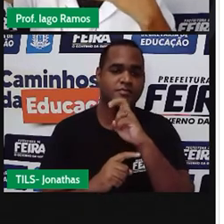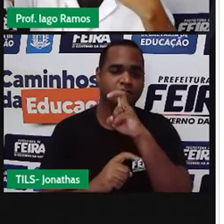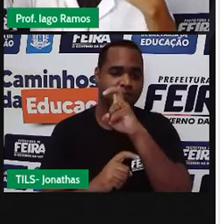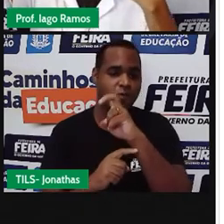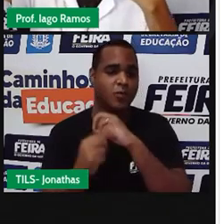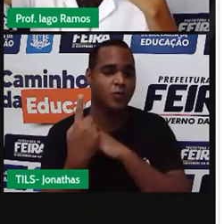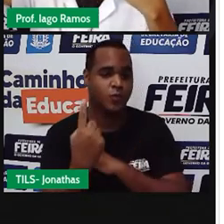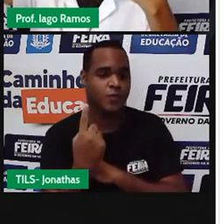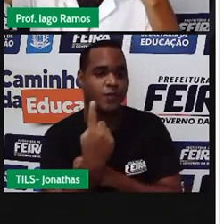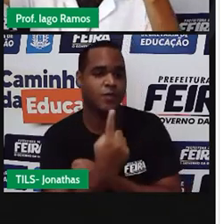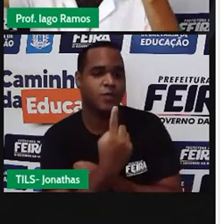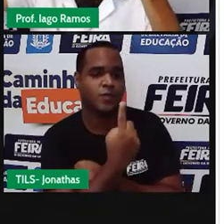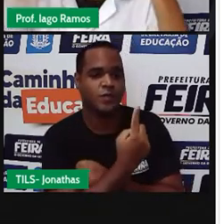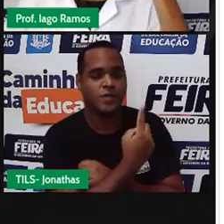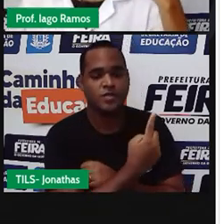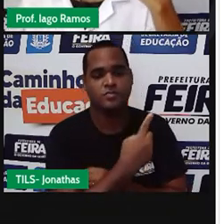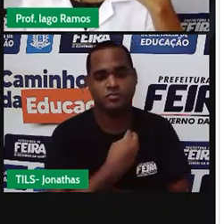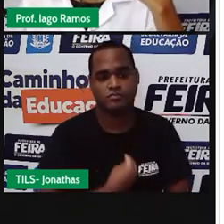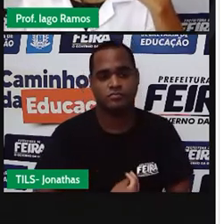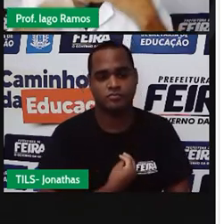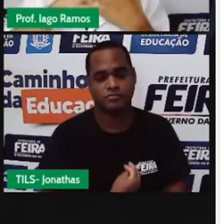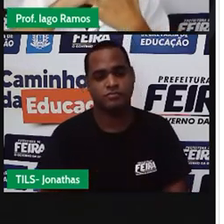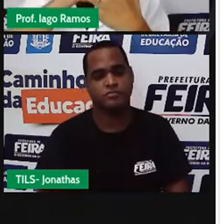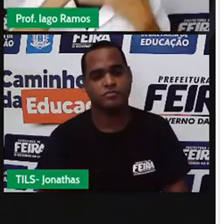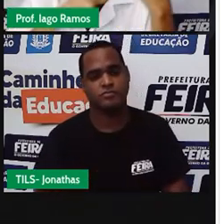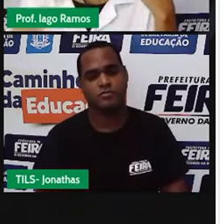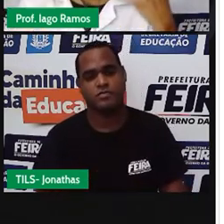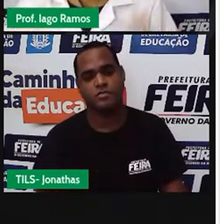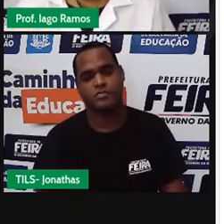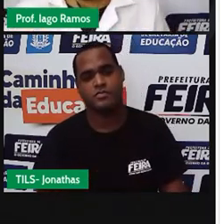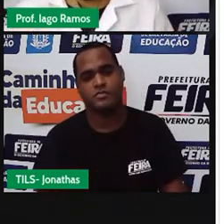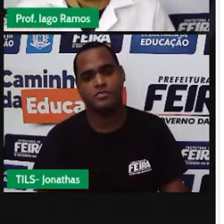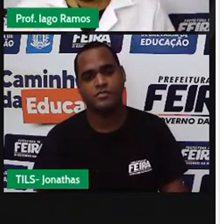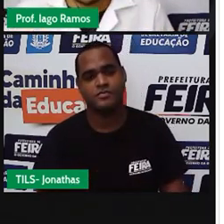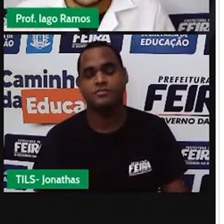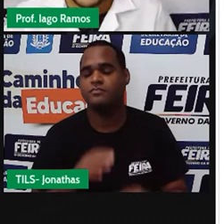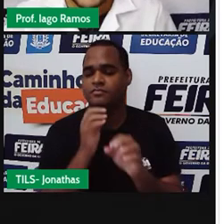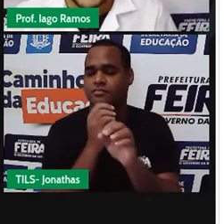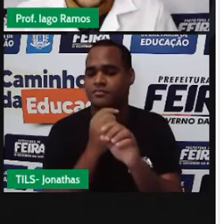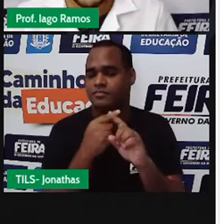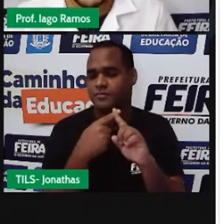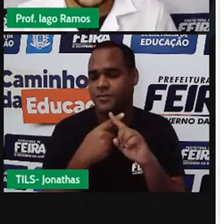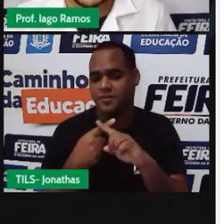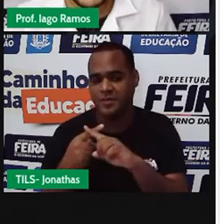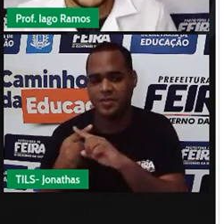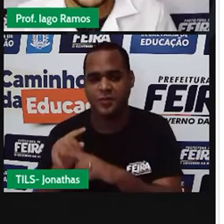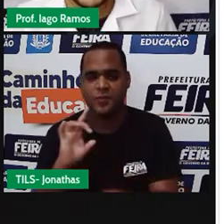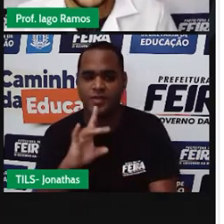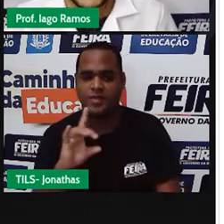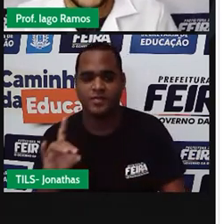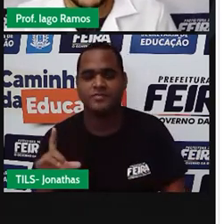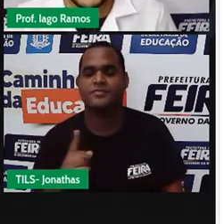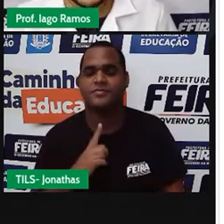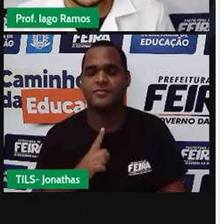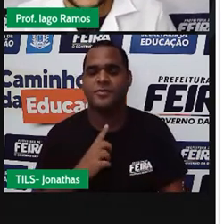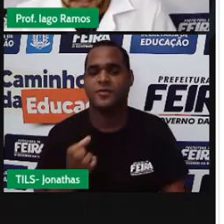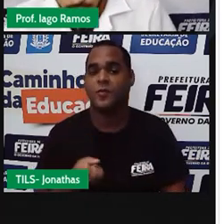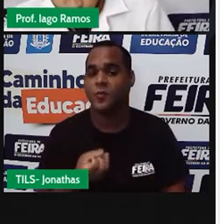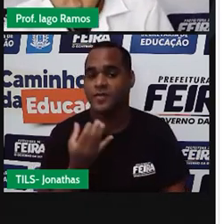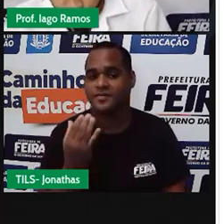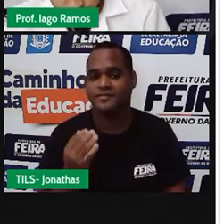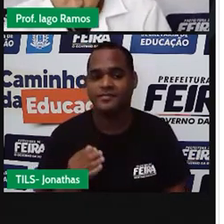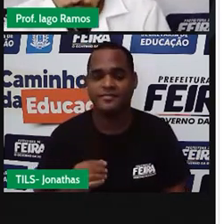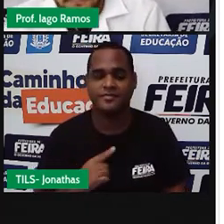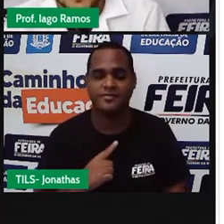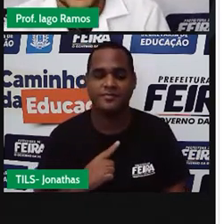x 1 x 1 x 1 multiplicando todos esses uns vai dar apenas